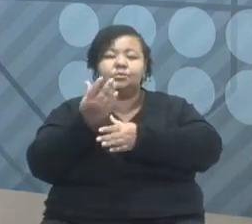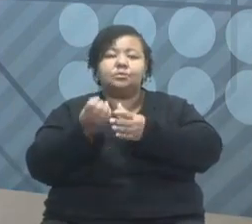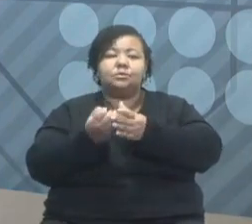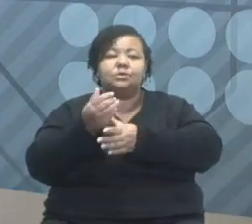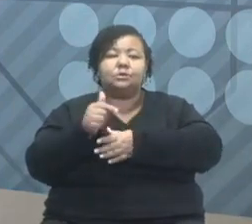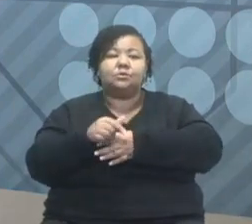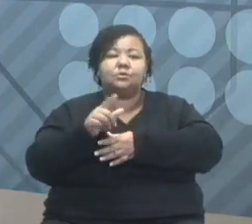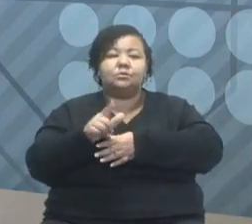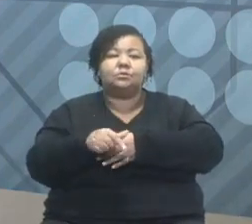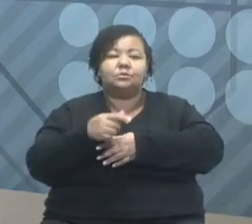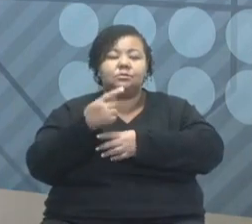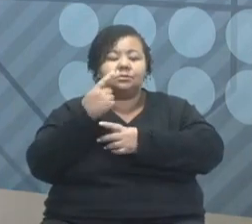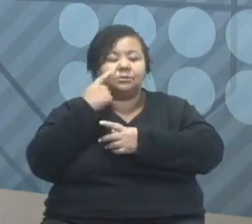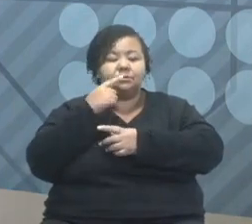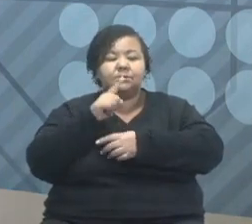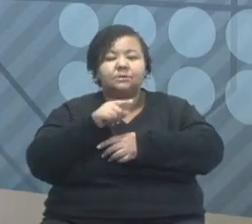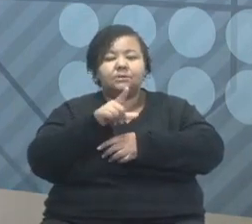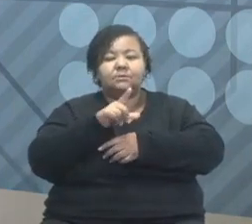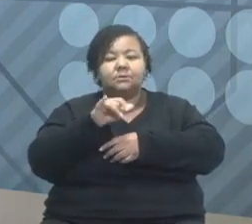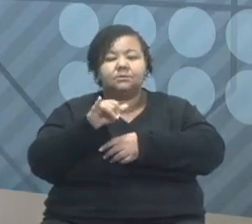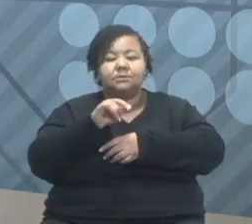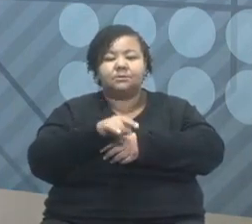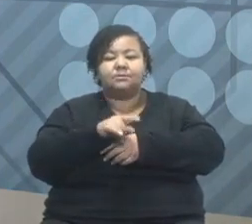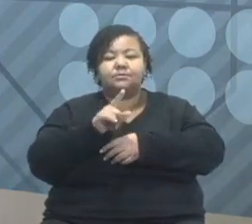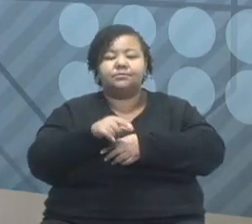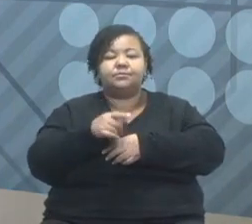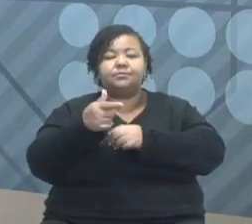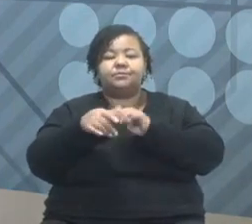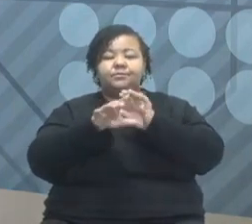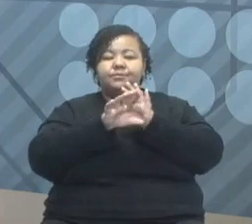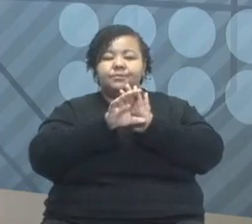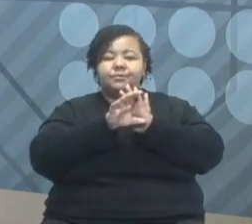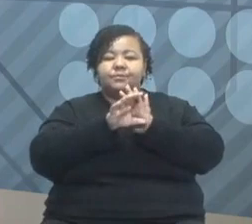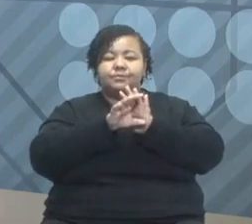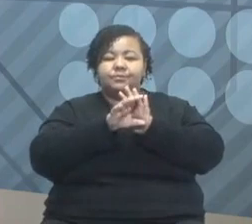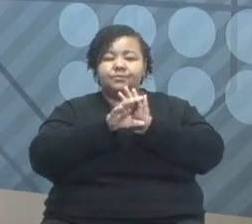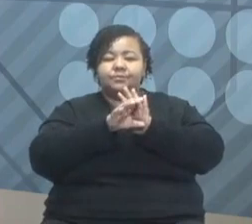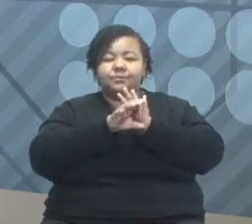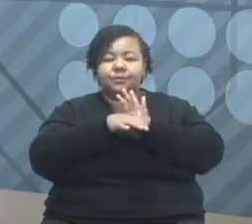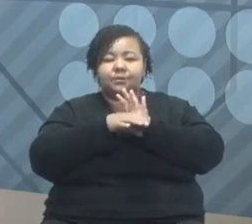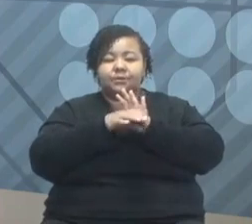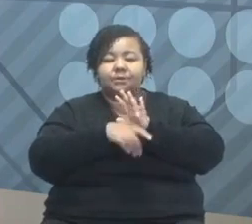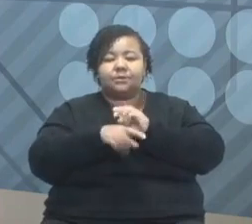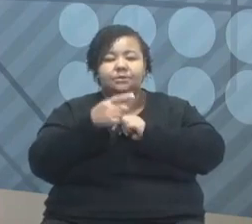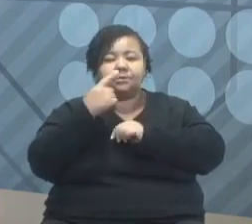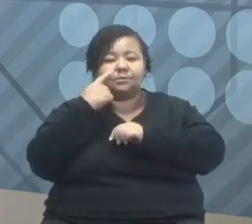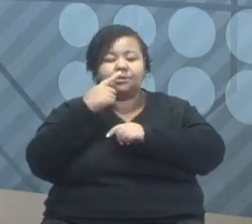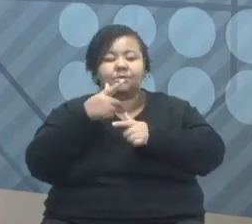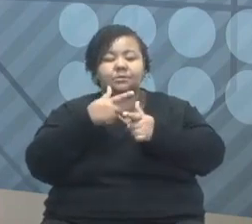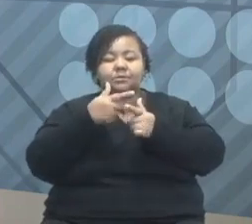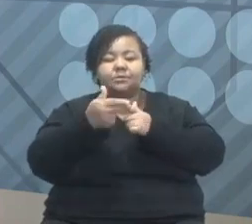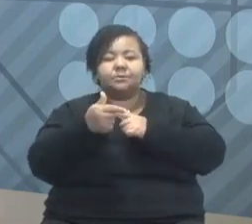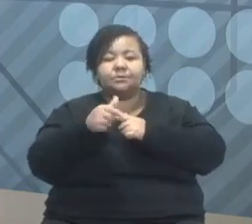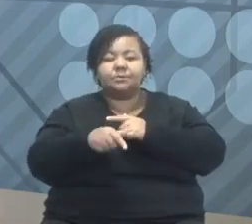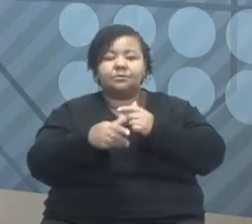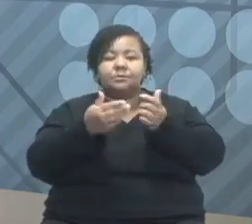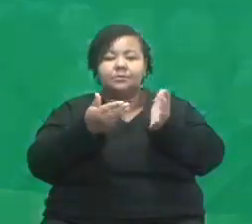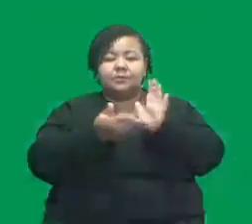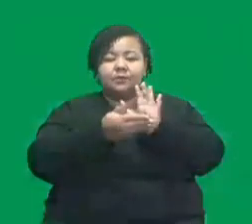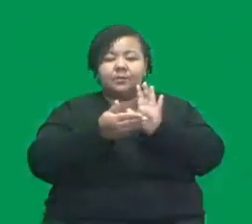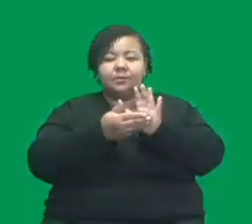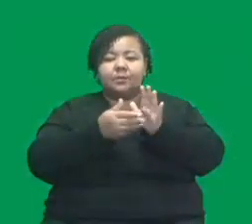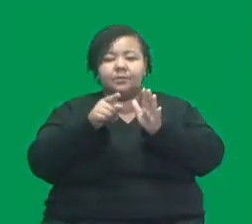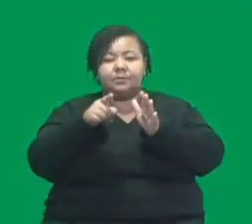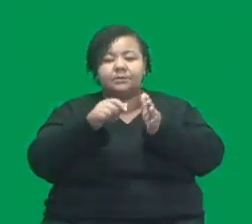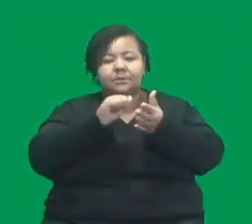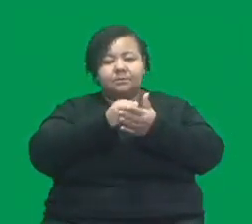vai ser linearmente independente. A partir desses conceitos, vendo a resolução dessa situação-problema, vou propor a você a